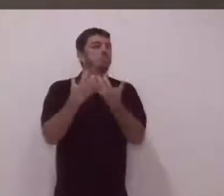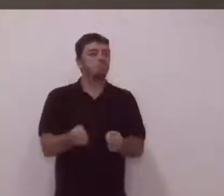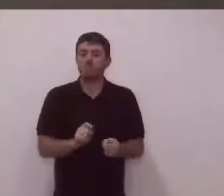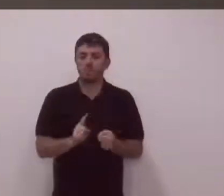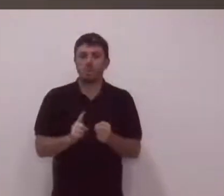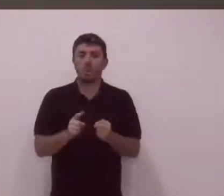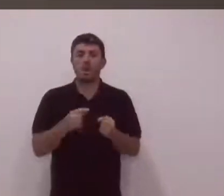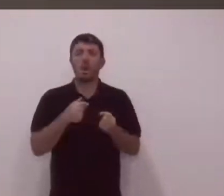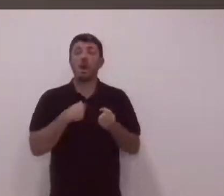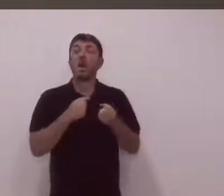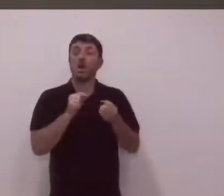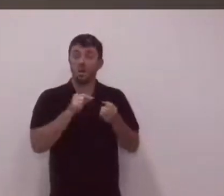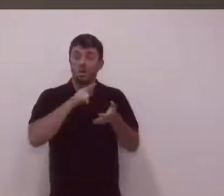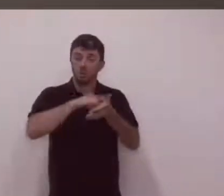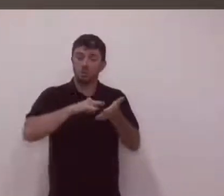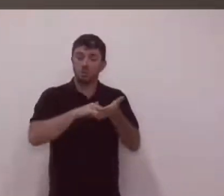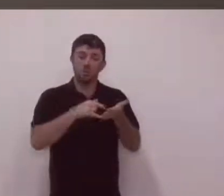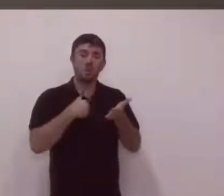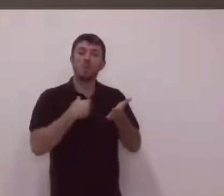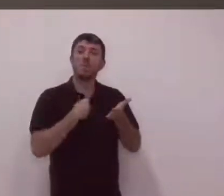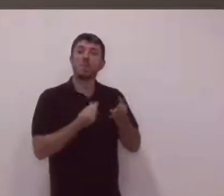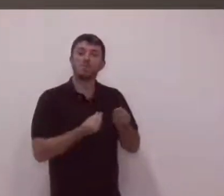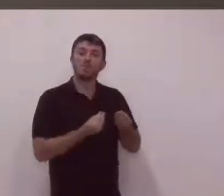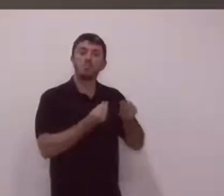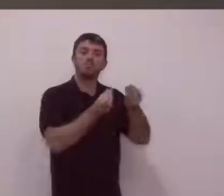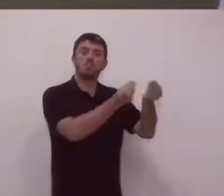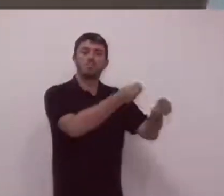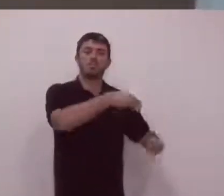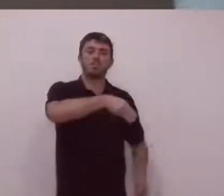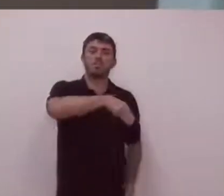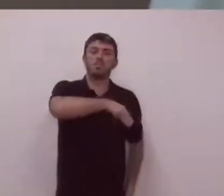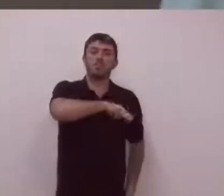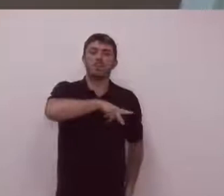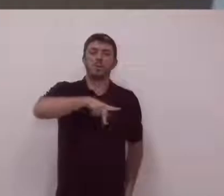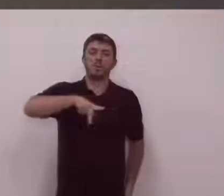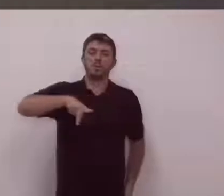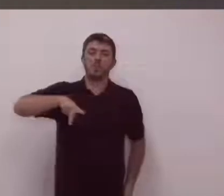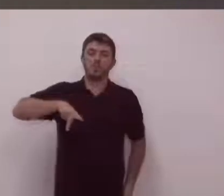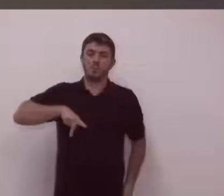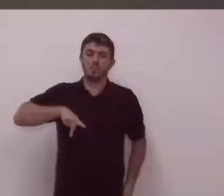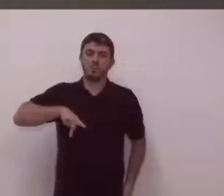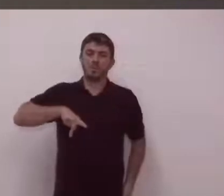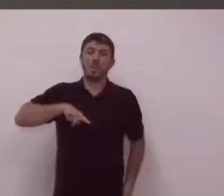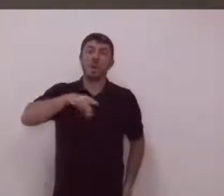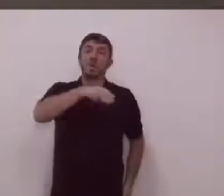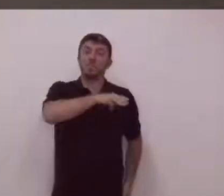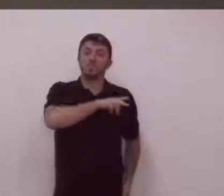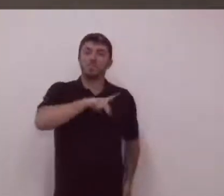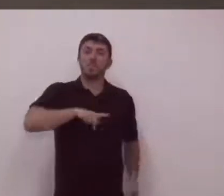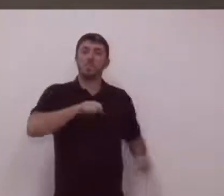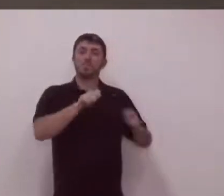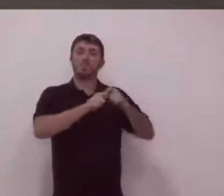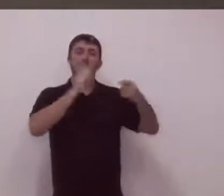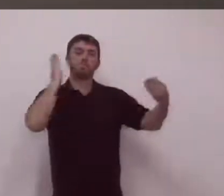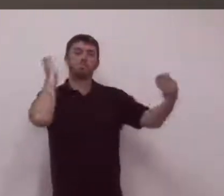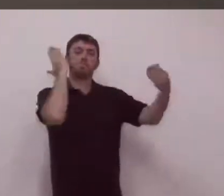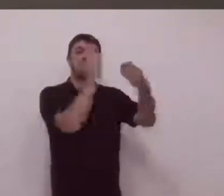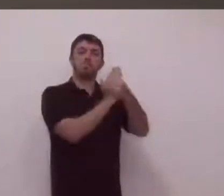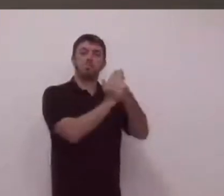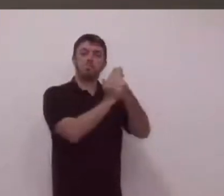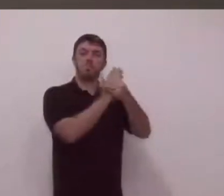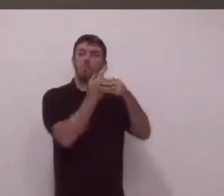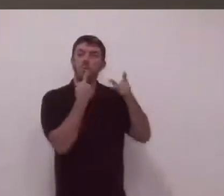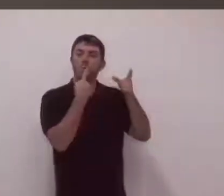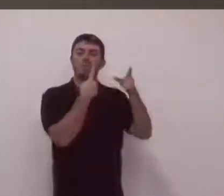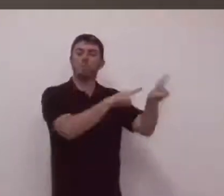Público moveu uma ação contra o prefeito agora eu faço uma pergunta a vocês que estão aqui presentes a vocês